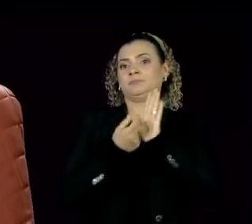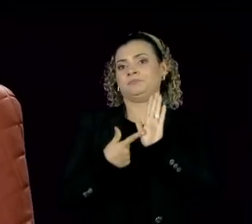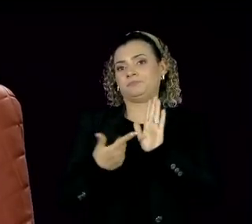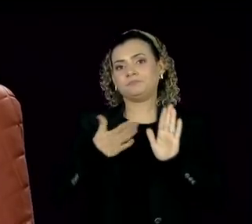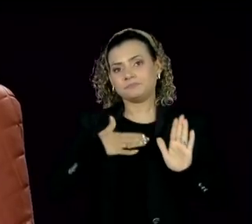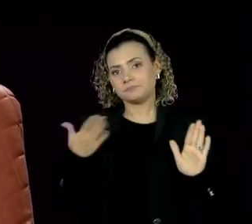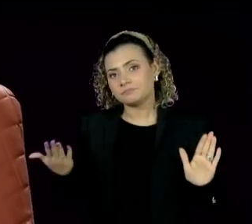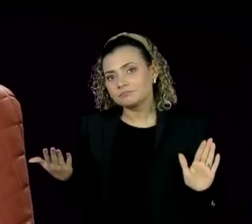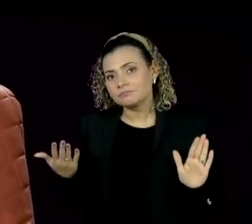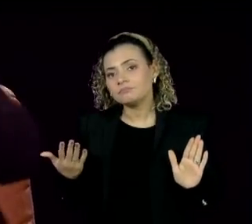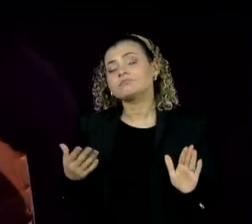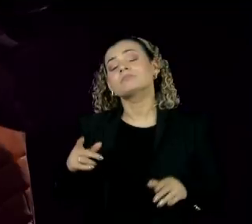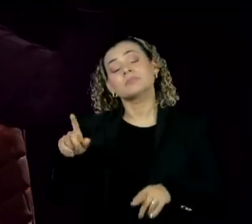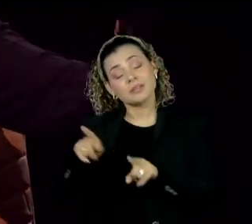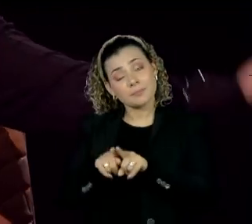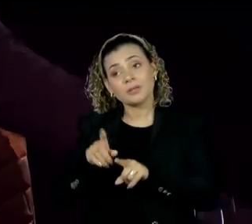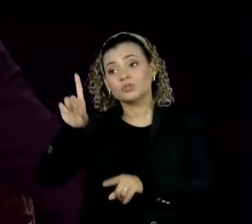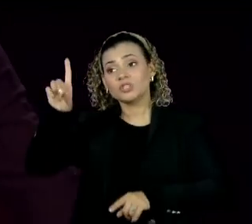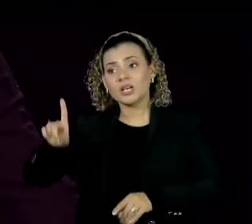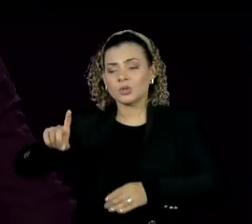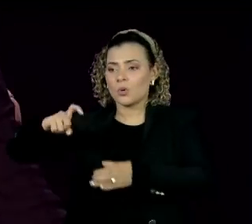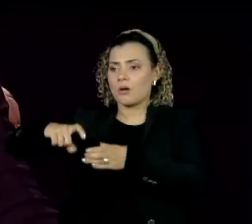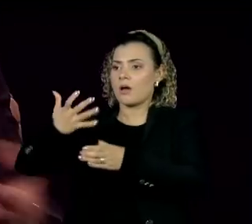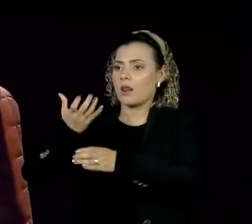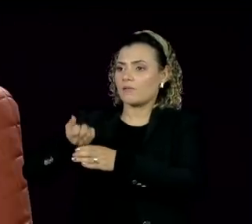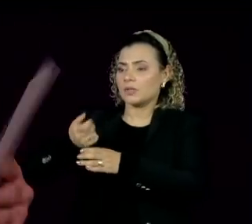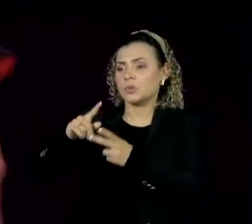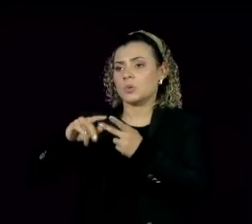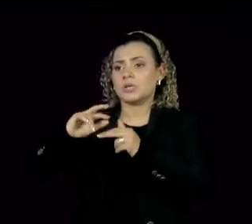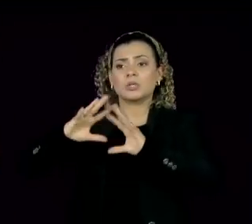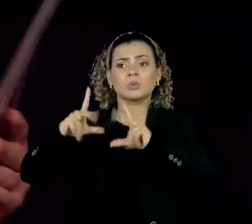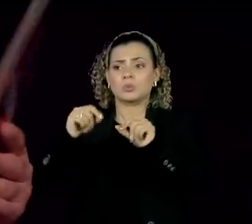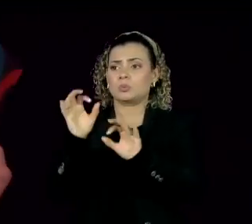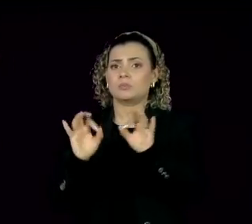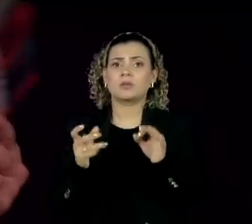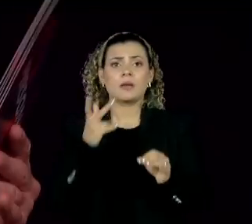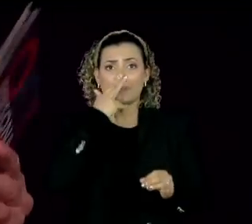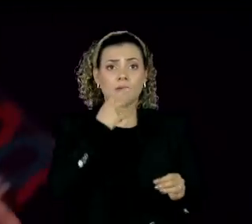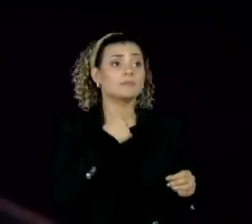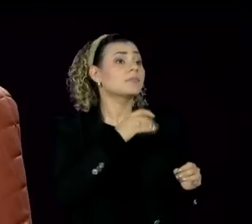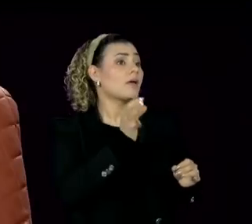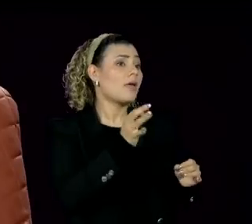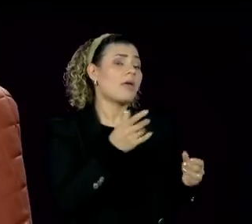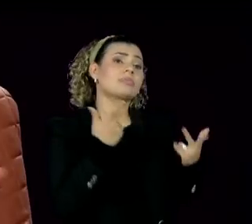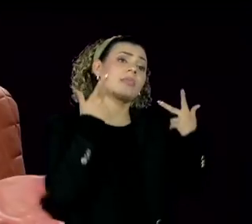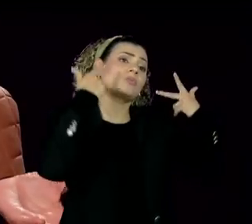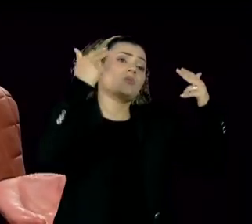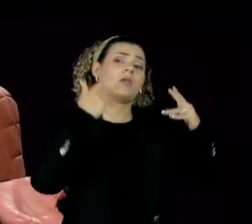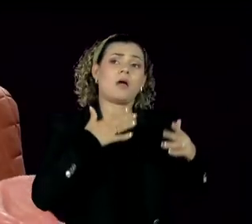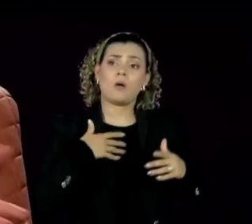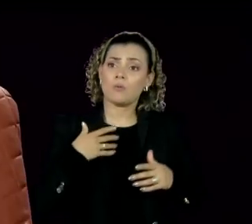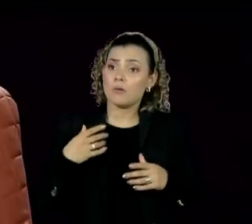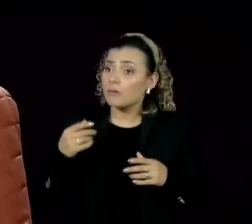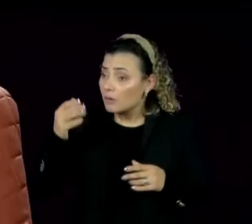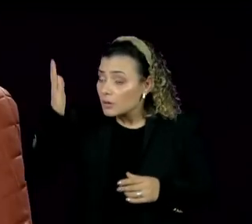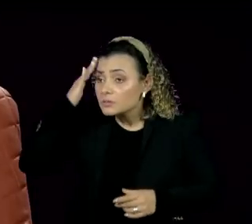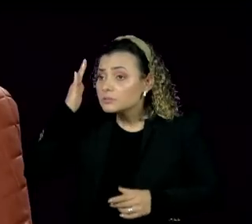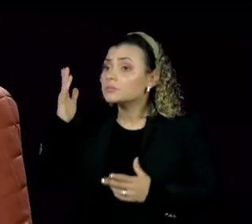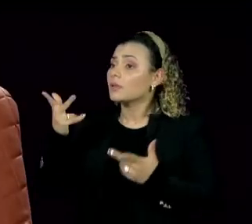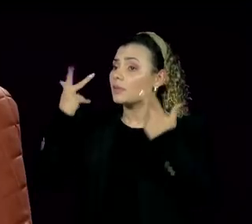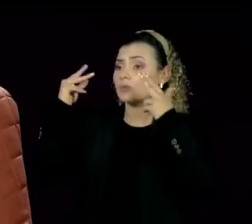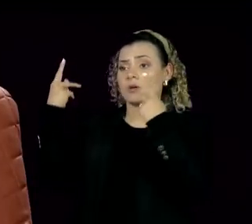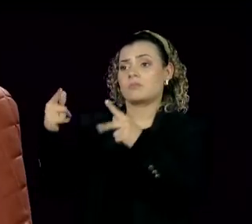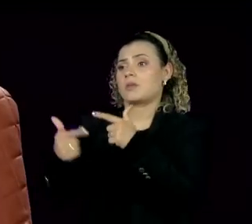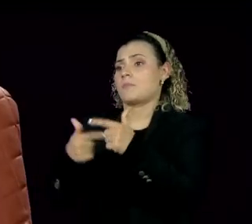assinatura do diretor da gravadora, vai ser a assinatura de um produtor musical. Eles queriam te empacotar, te rotular. Natural, é o trabalho deles.